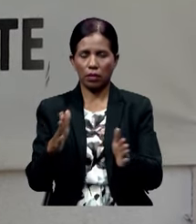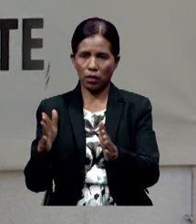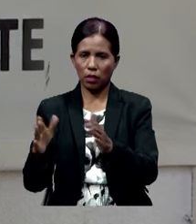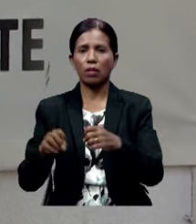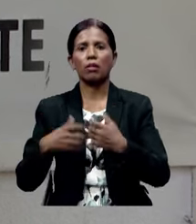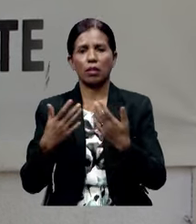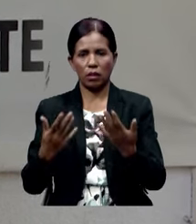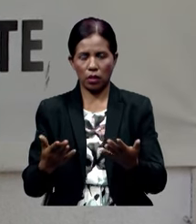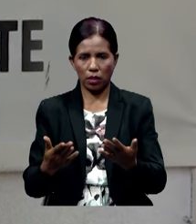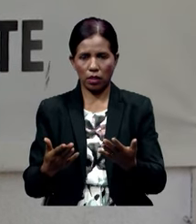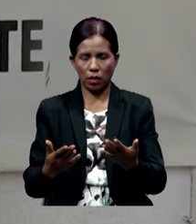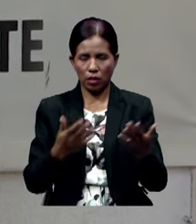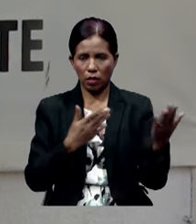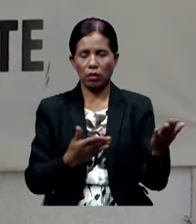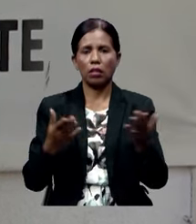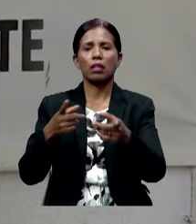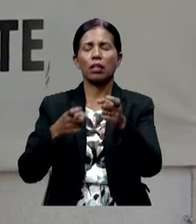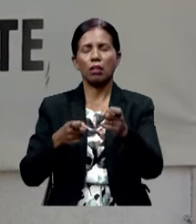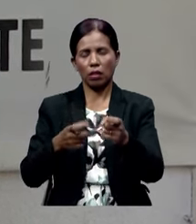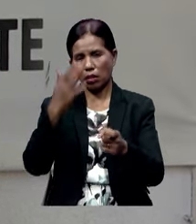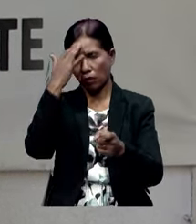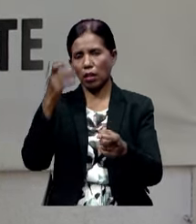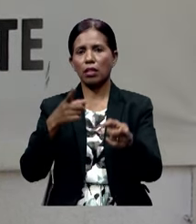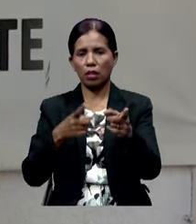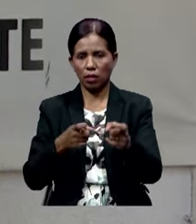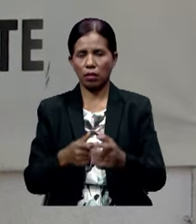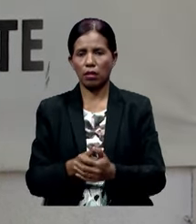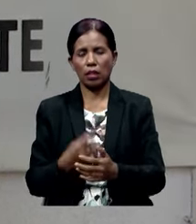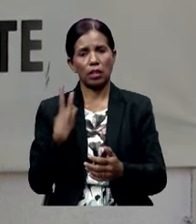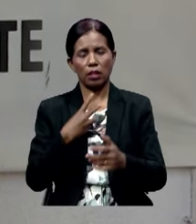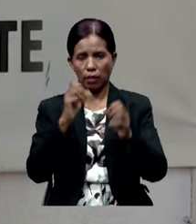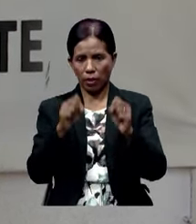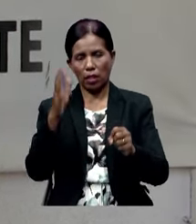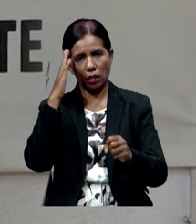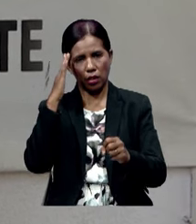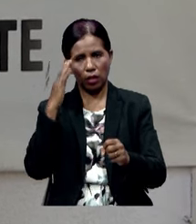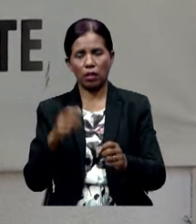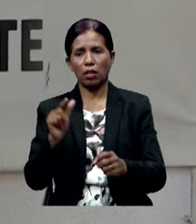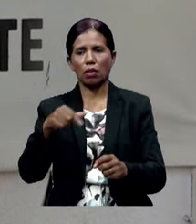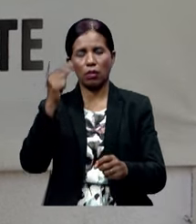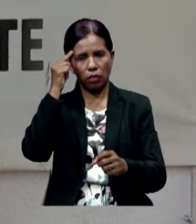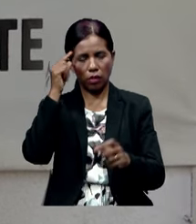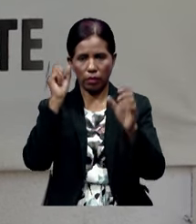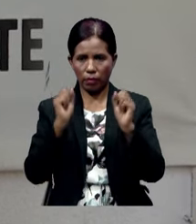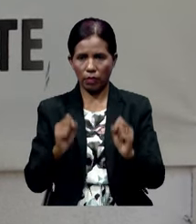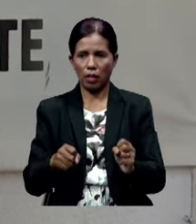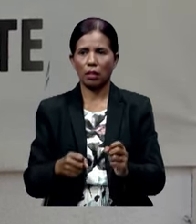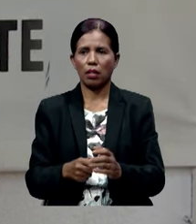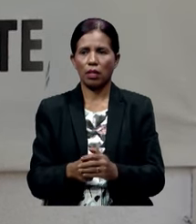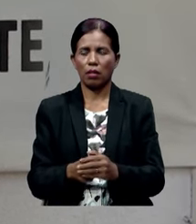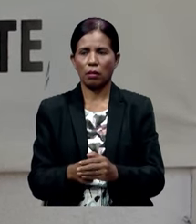oinsa, e motivação tiro, né, tamasama ka tiro, né, para itabele hatene, o dinune governo pele te